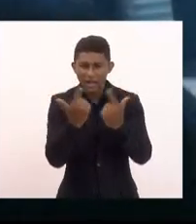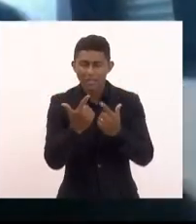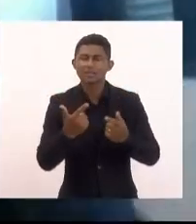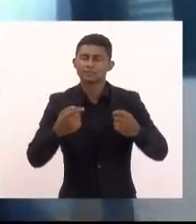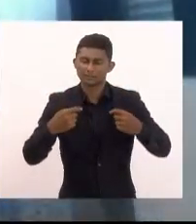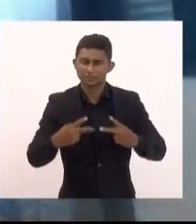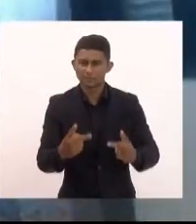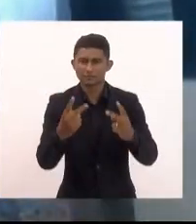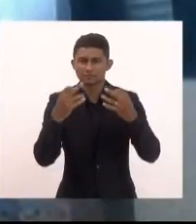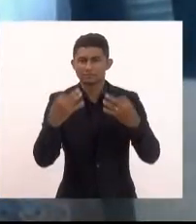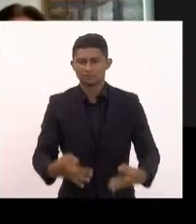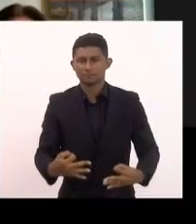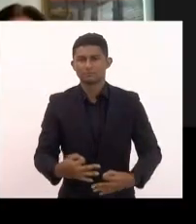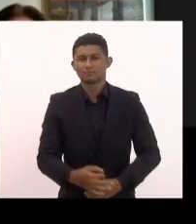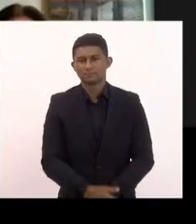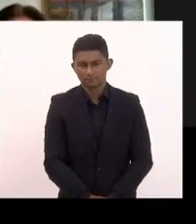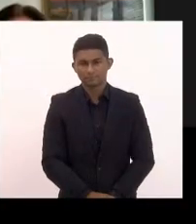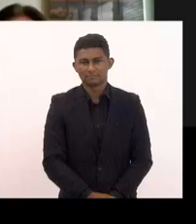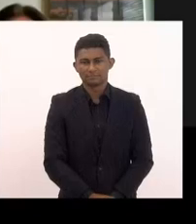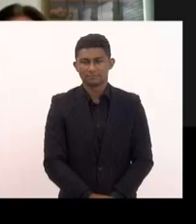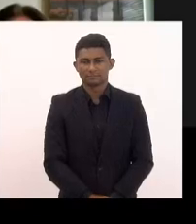papel.